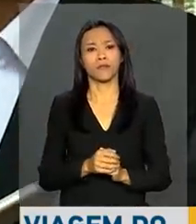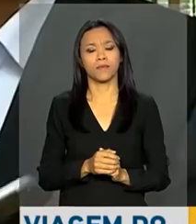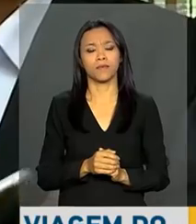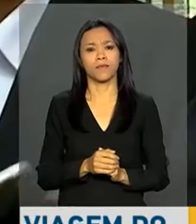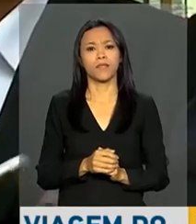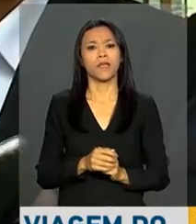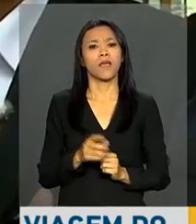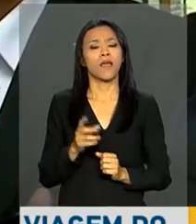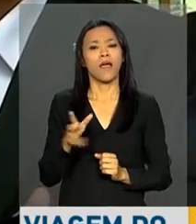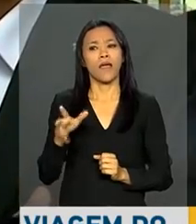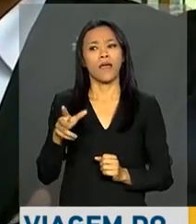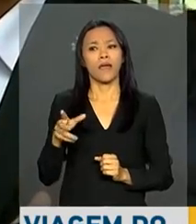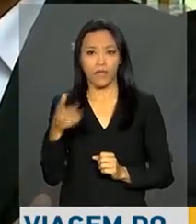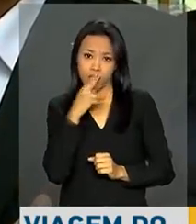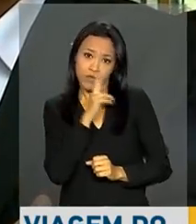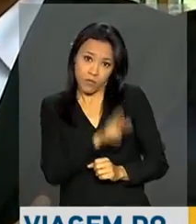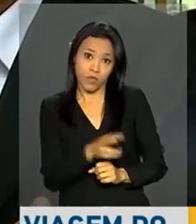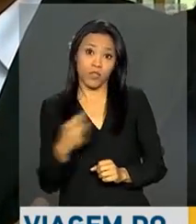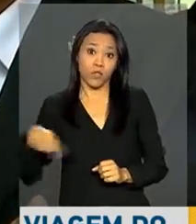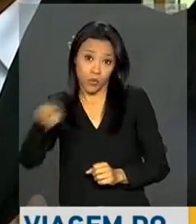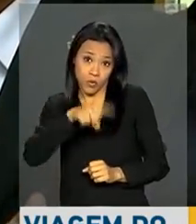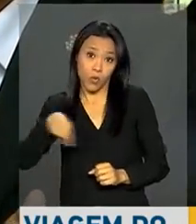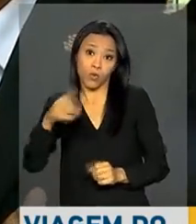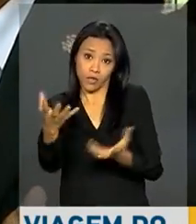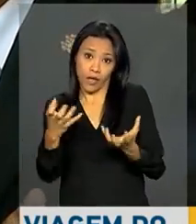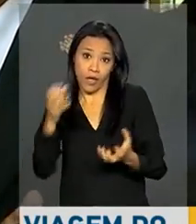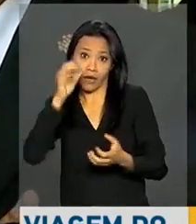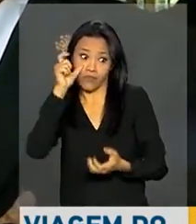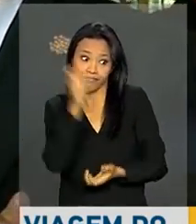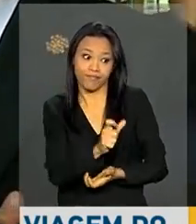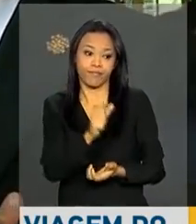Não, eles querem todos investir cada vez mais. Não houve assim